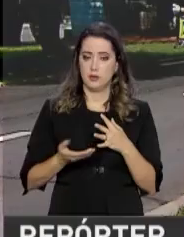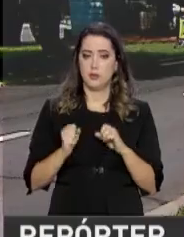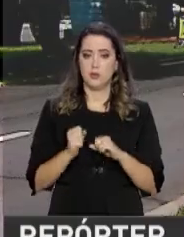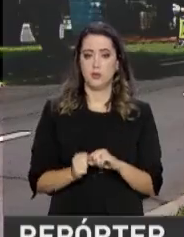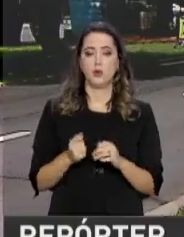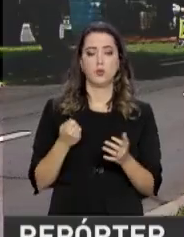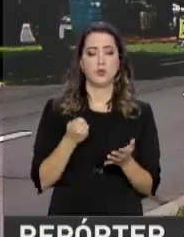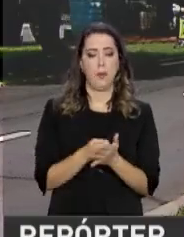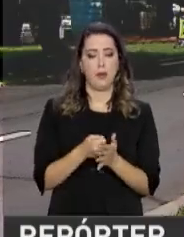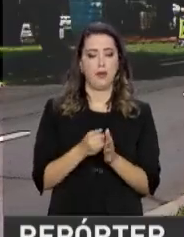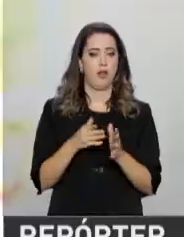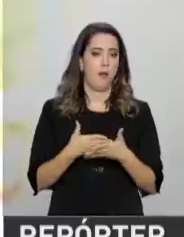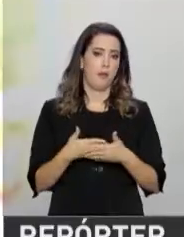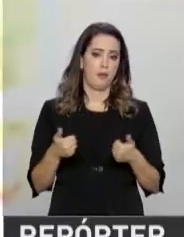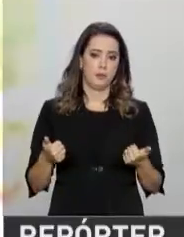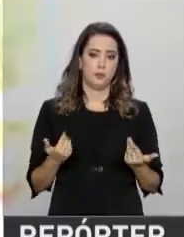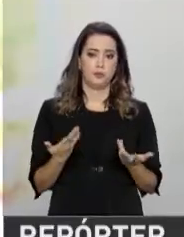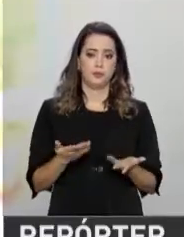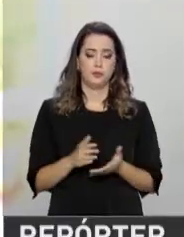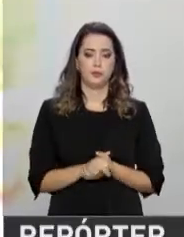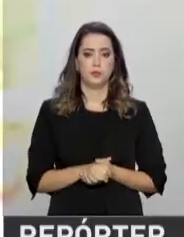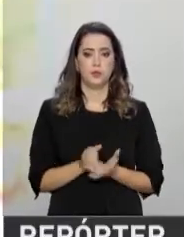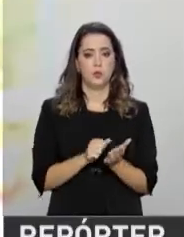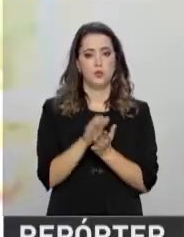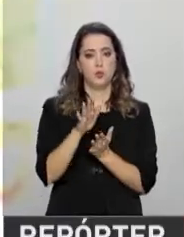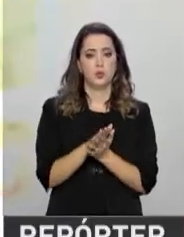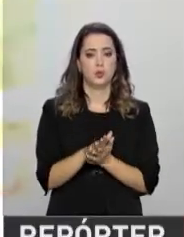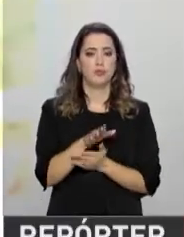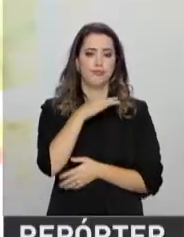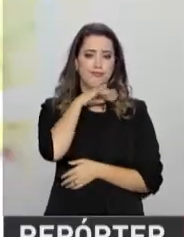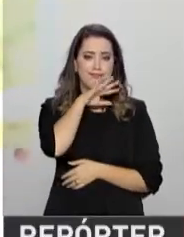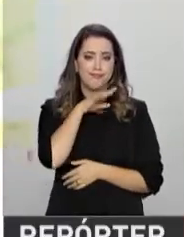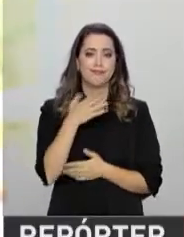a regularização do débito. Multa, de qualquer maneira, é ruim, né?